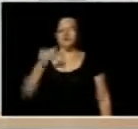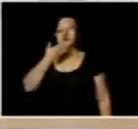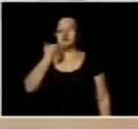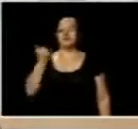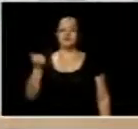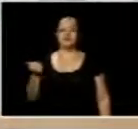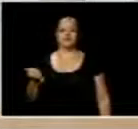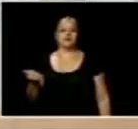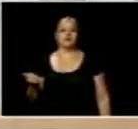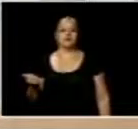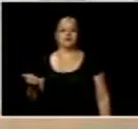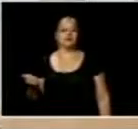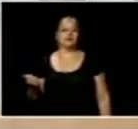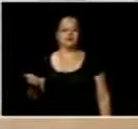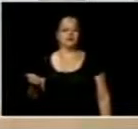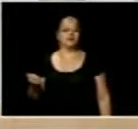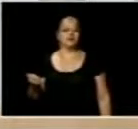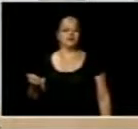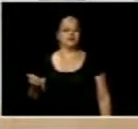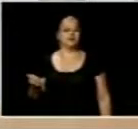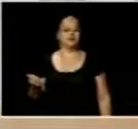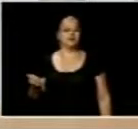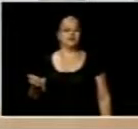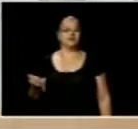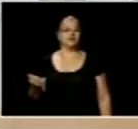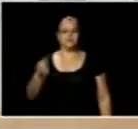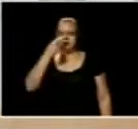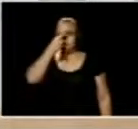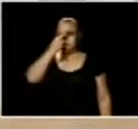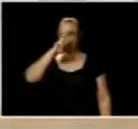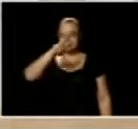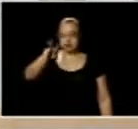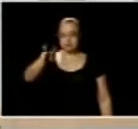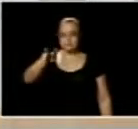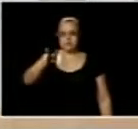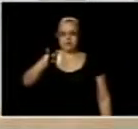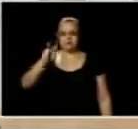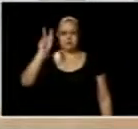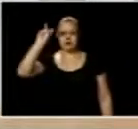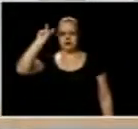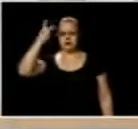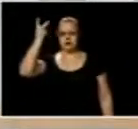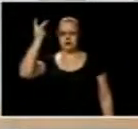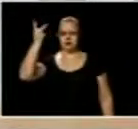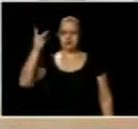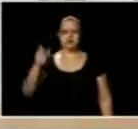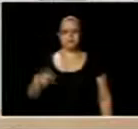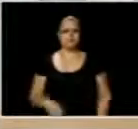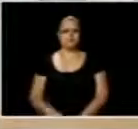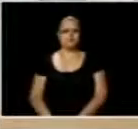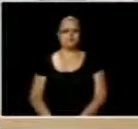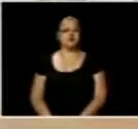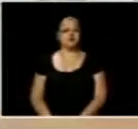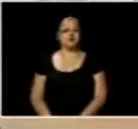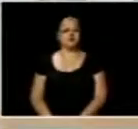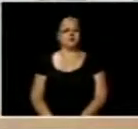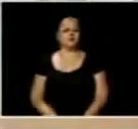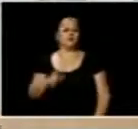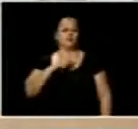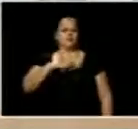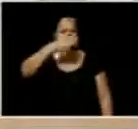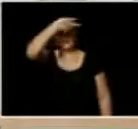exemplo, olhar a questão do patrimônio. Nossa, olha, gente, teve pessoas que estiveram aqui, o pessoal